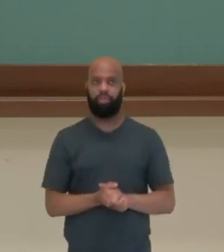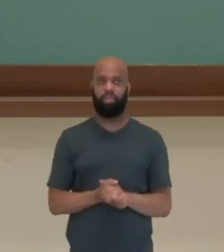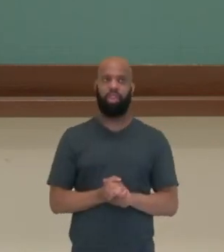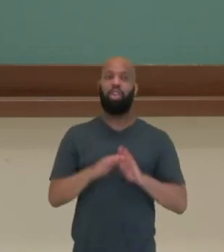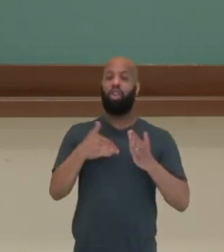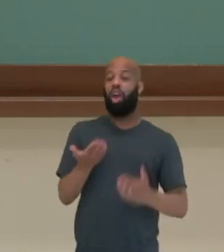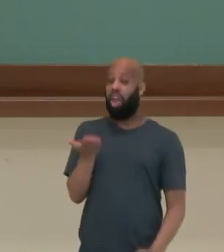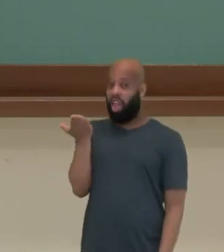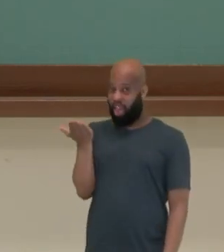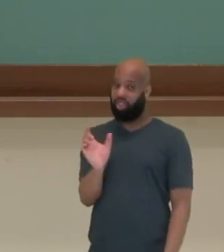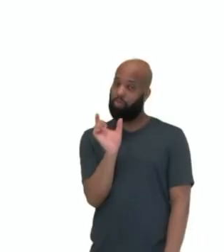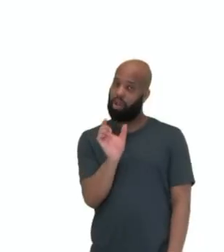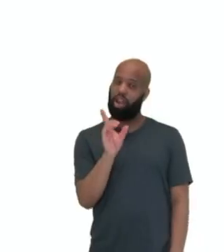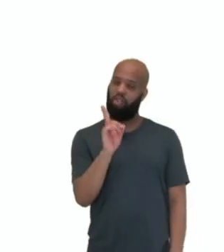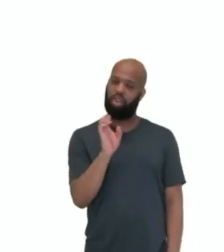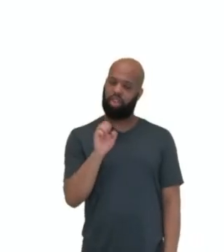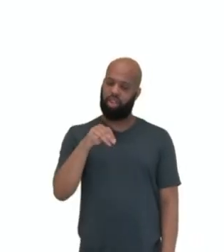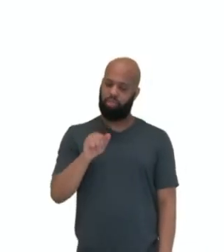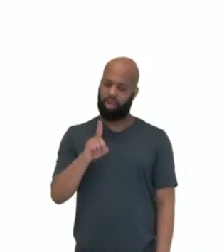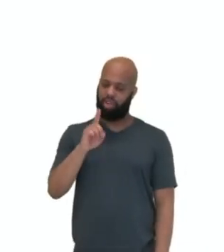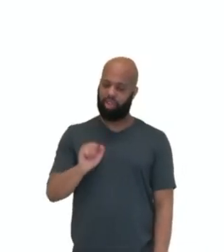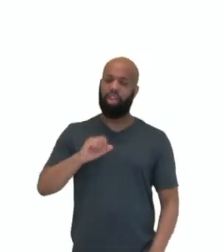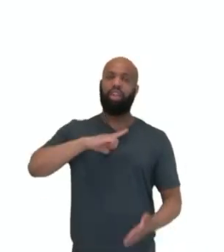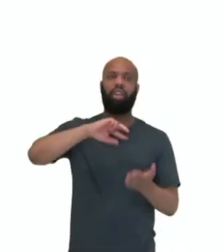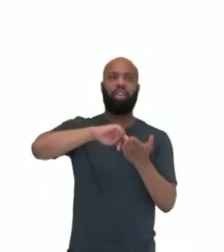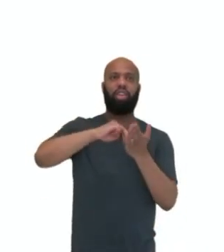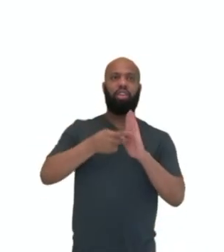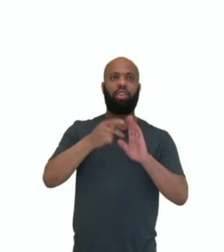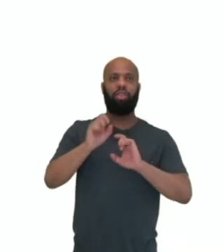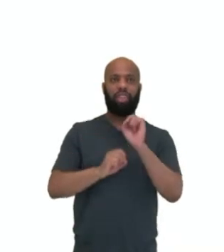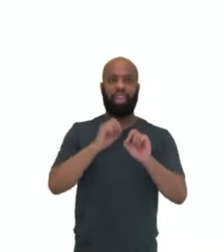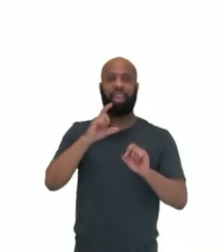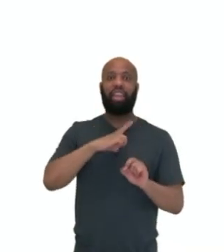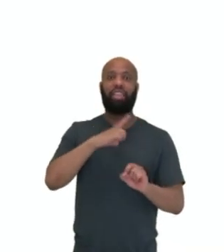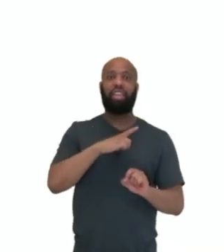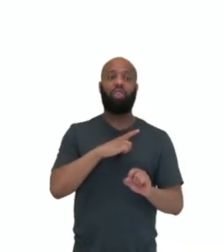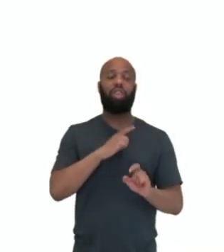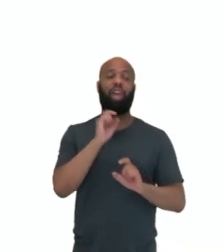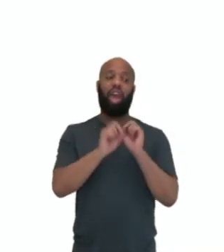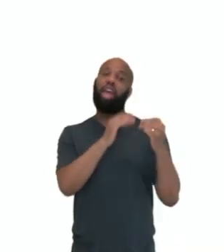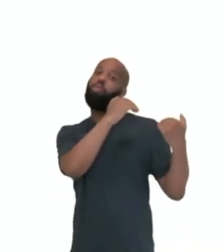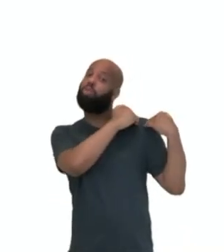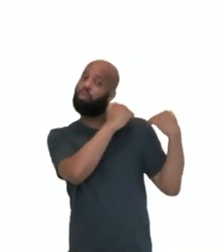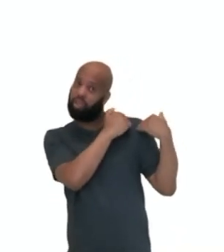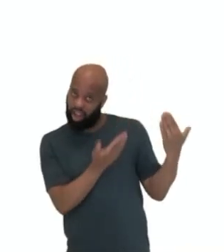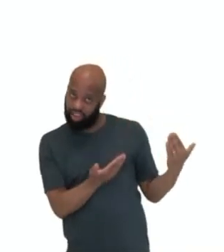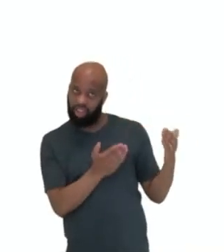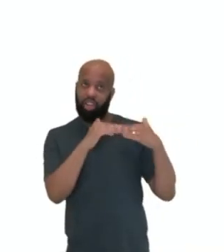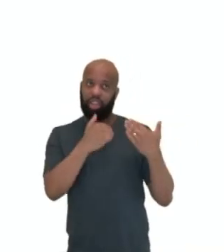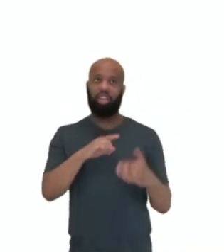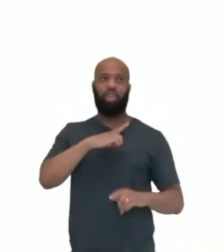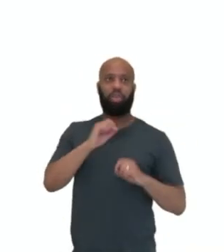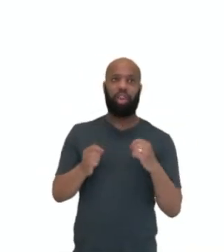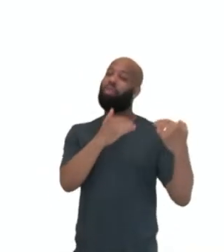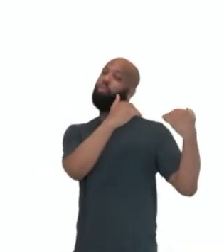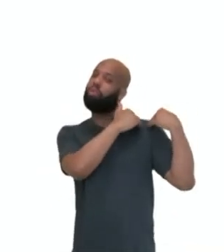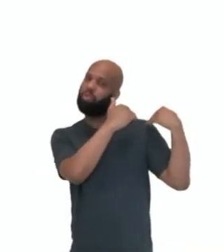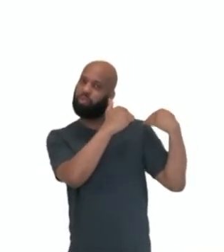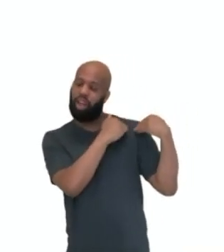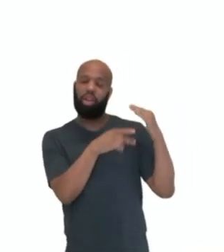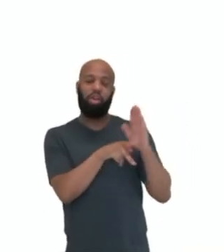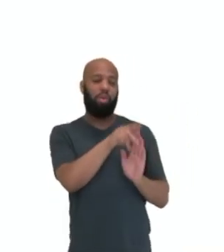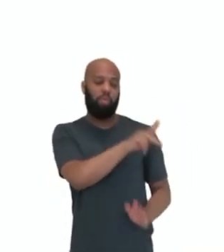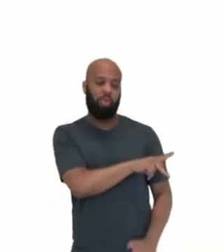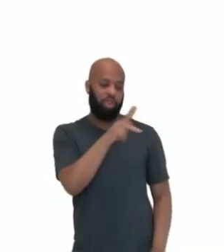Então veja, tem o significado do quê? De atribuição. Eu poderia dizer então que a atribuição da